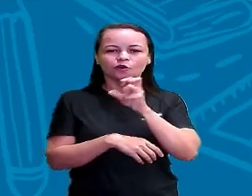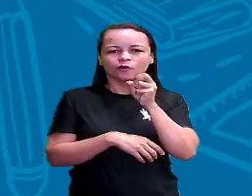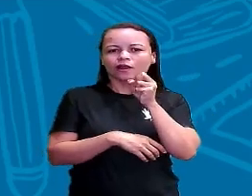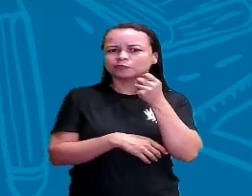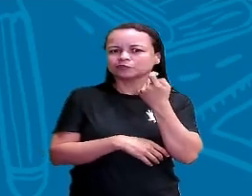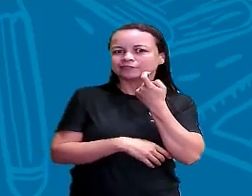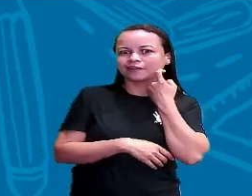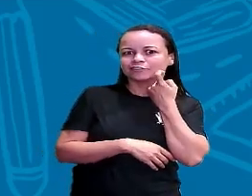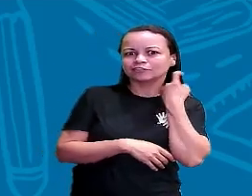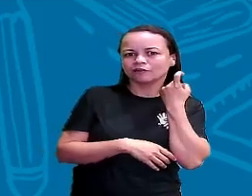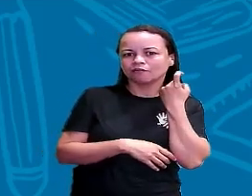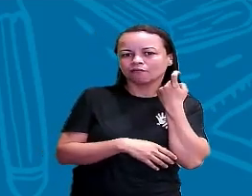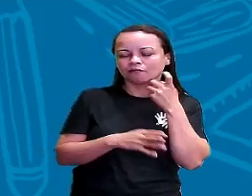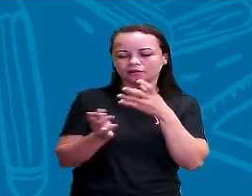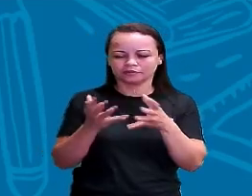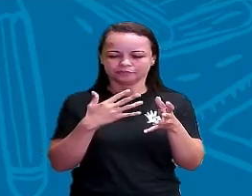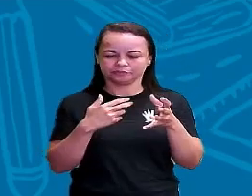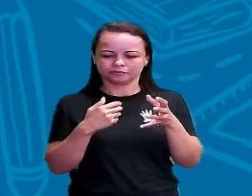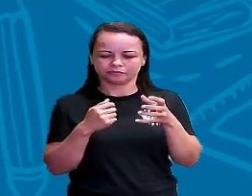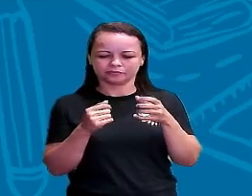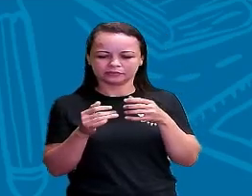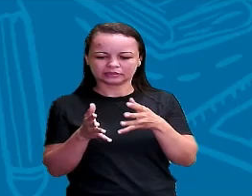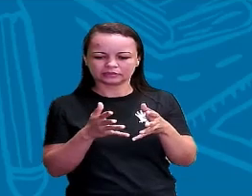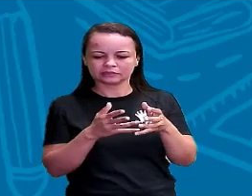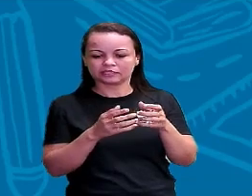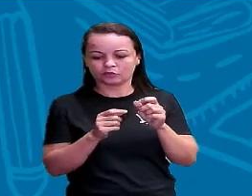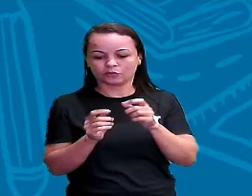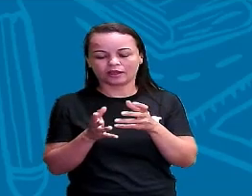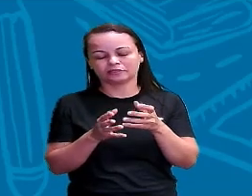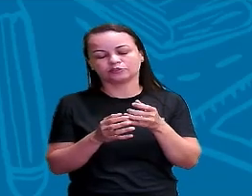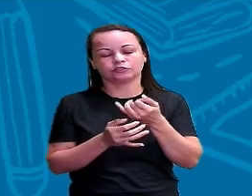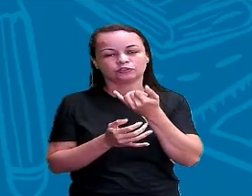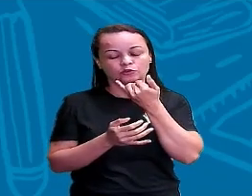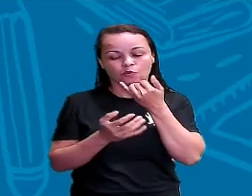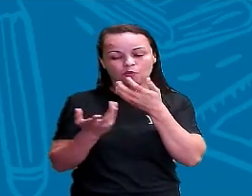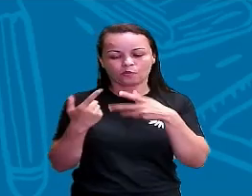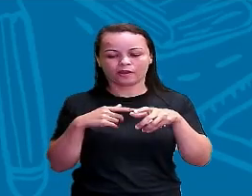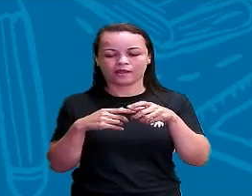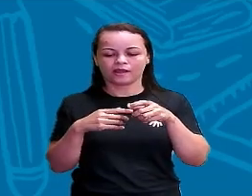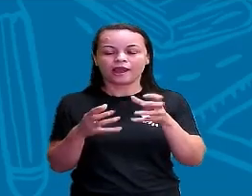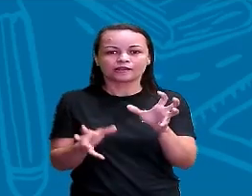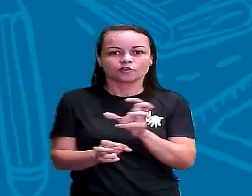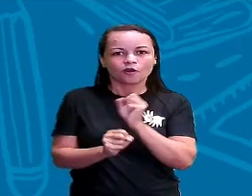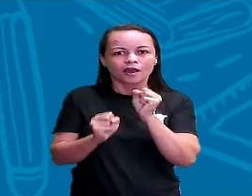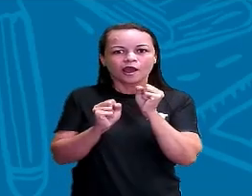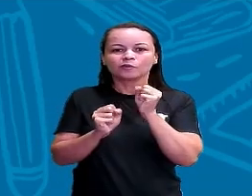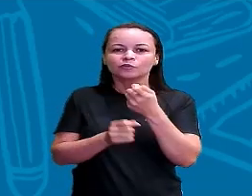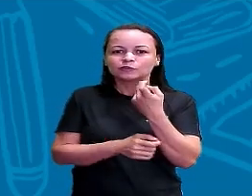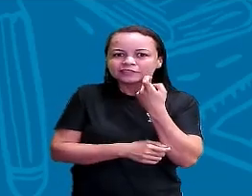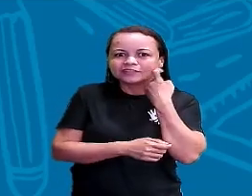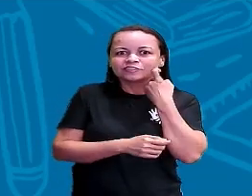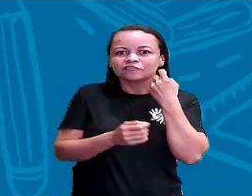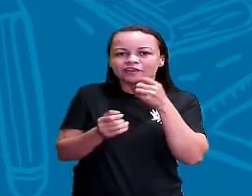O terceiro quadrinho, né? Adoramos sextas, no caso, sexta-feira aí, o fim de semana.